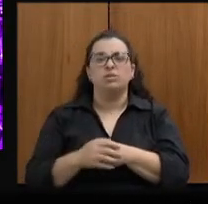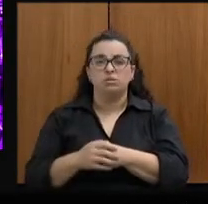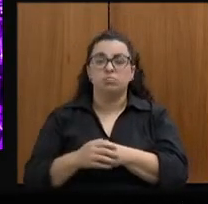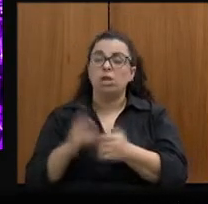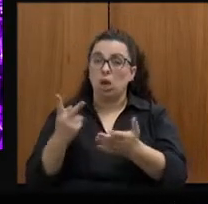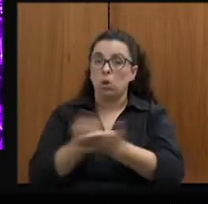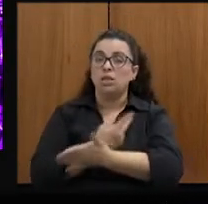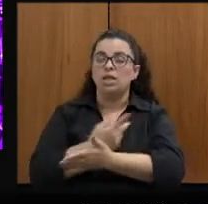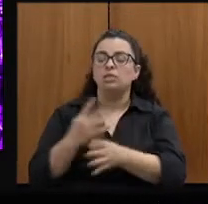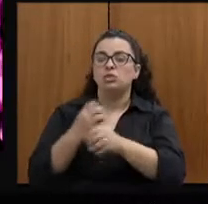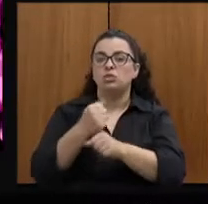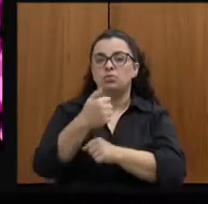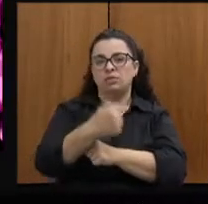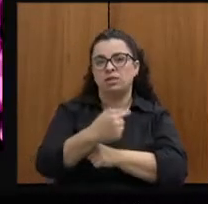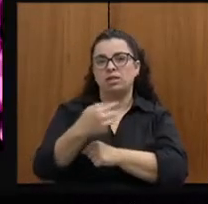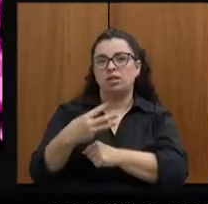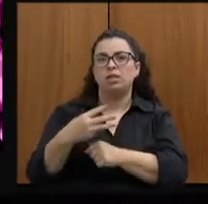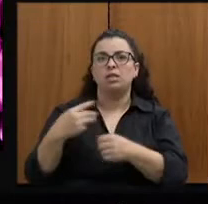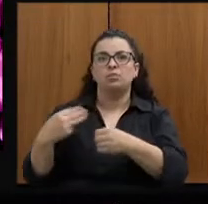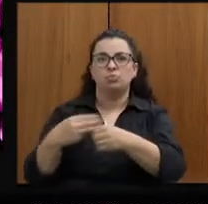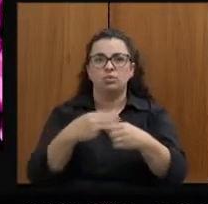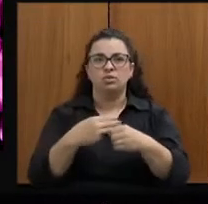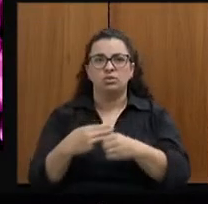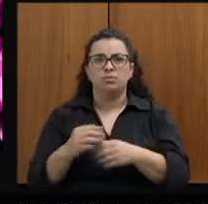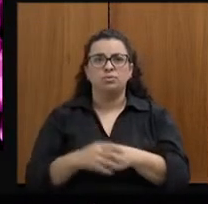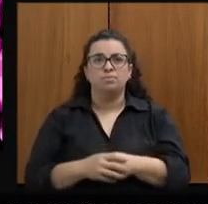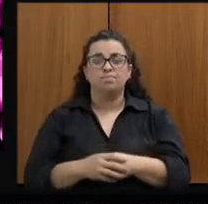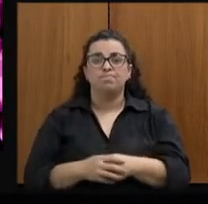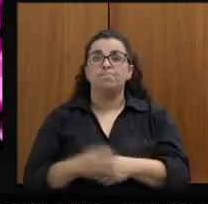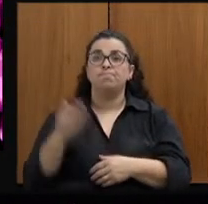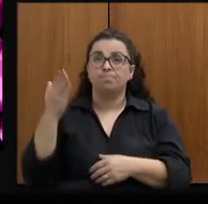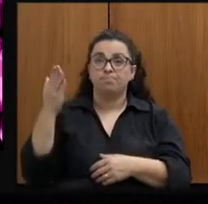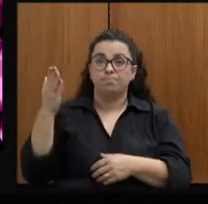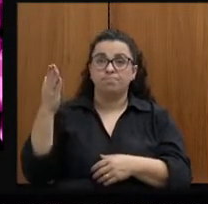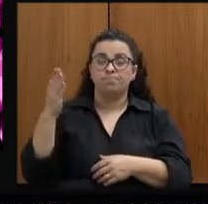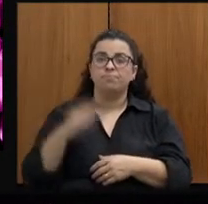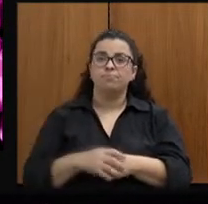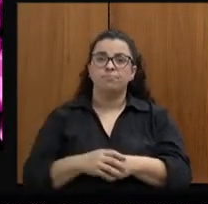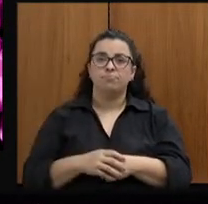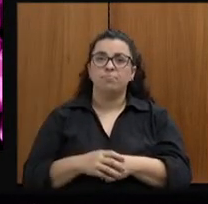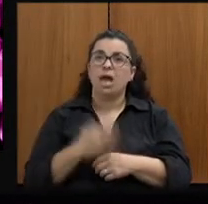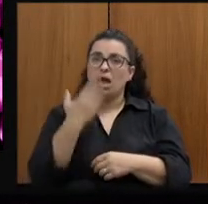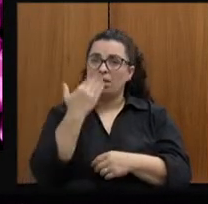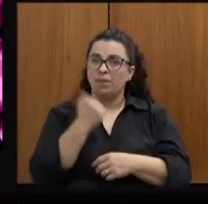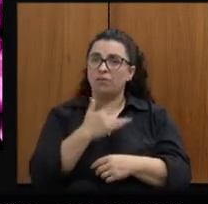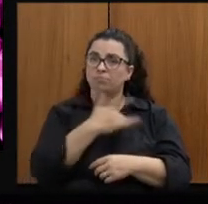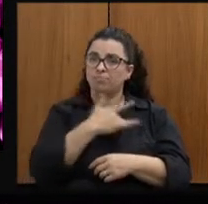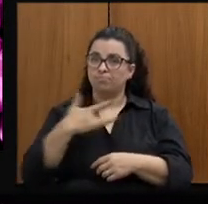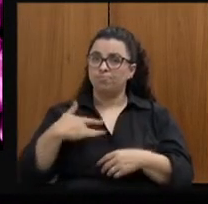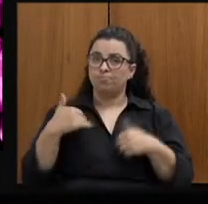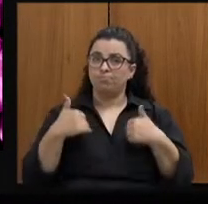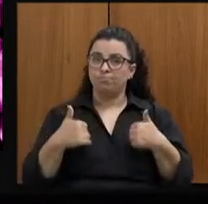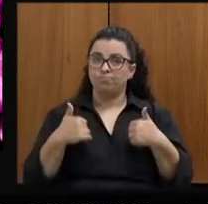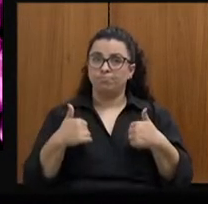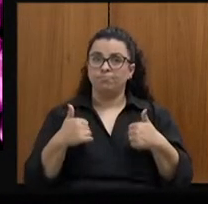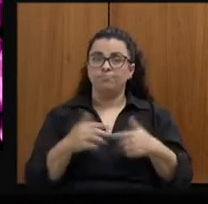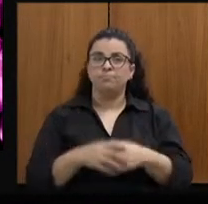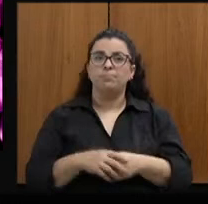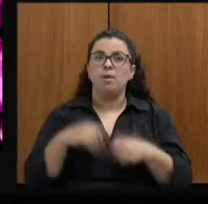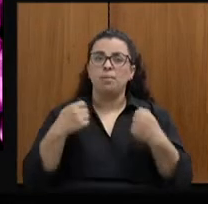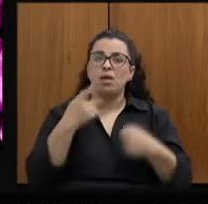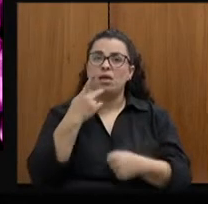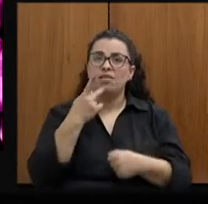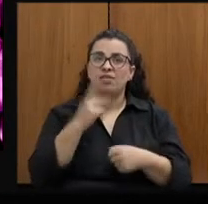municípios. Eu não poderia deixar de falar da segurança alimentar, por favor.